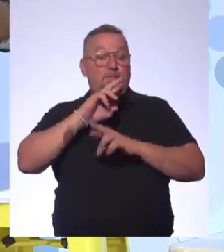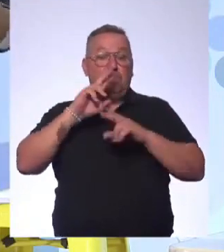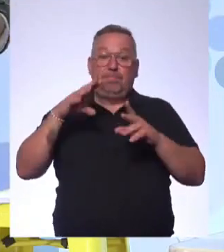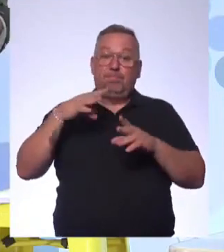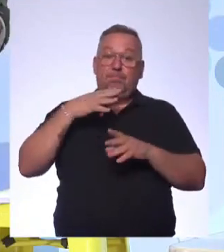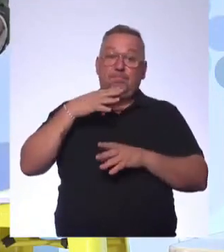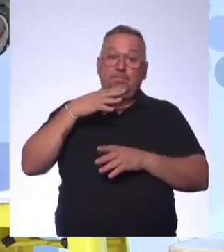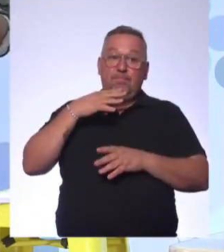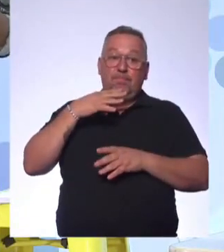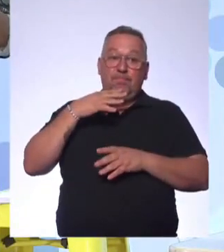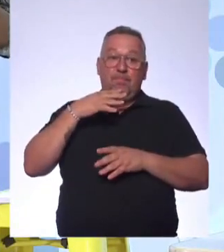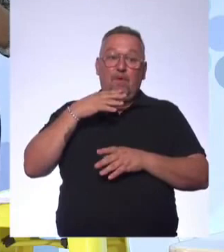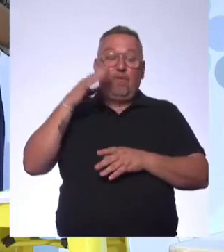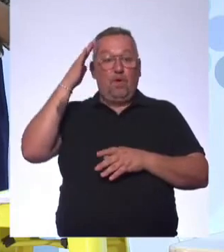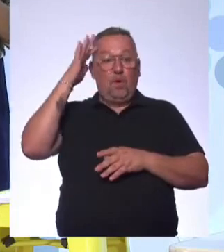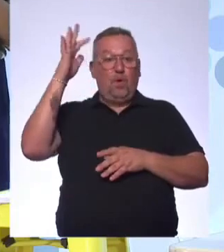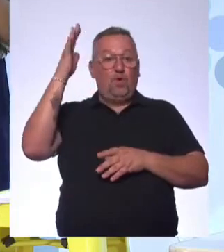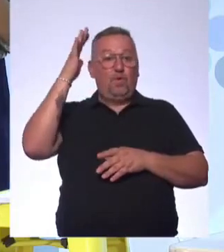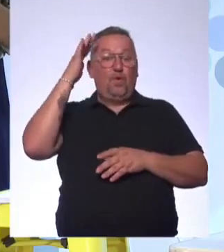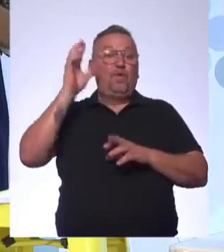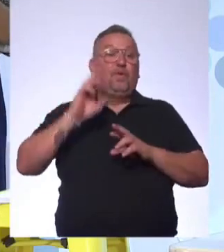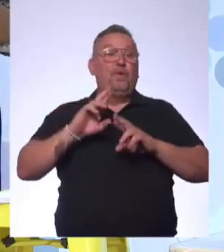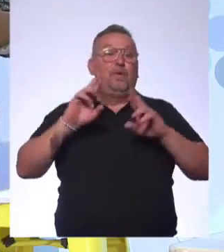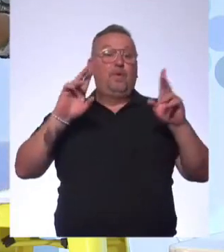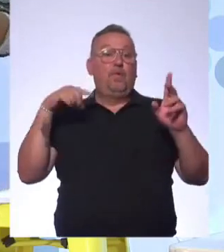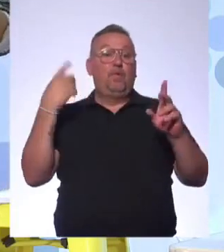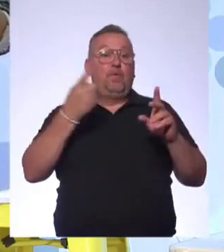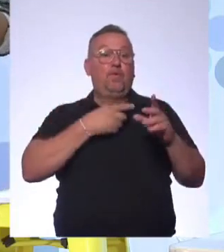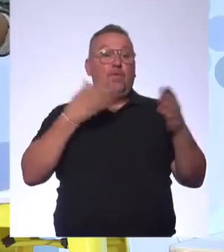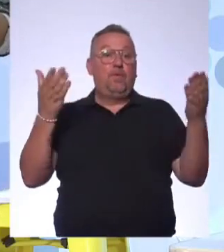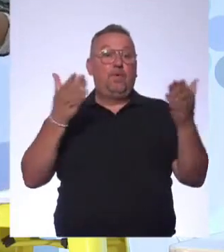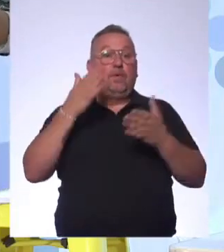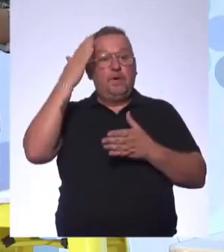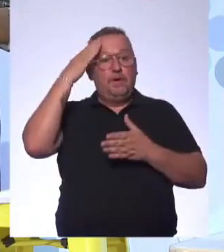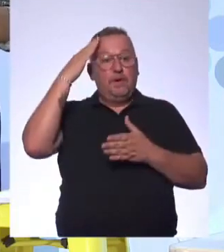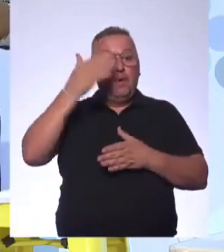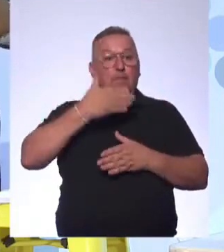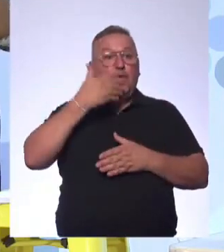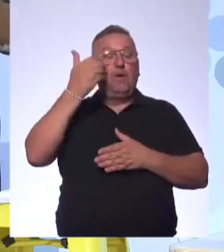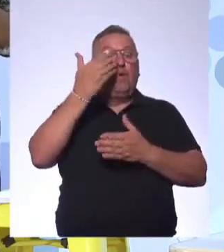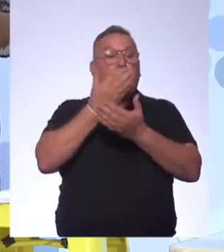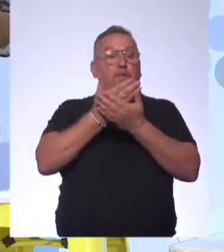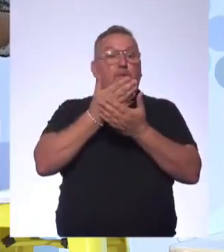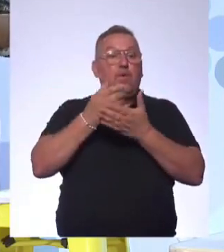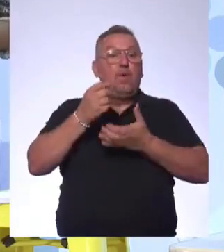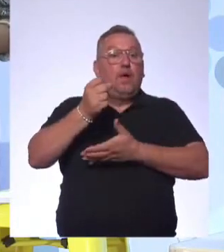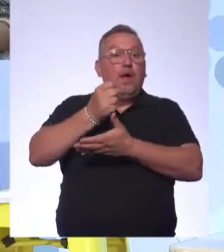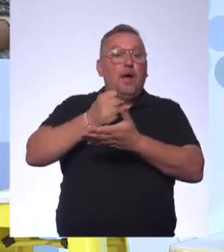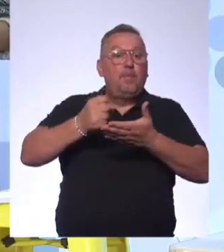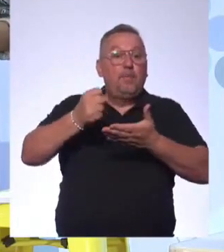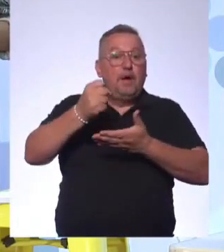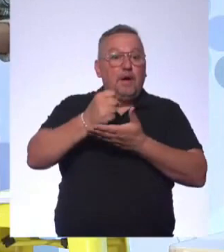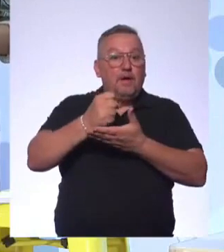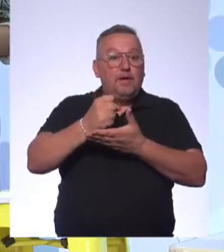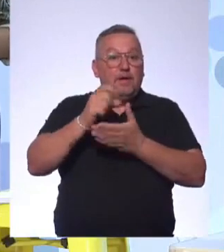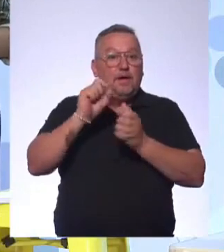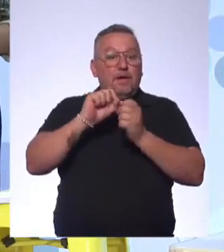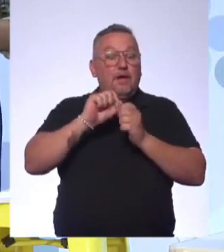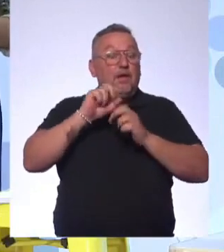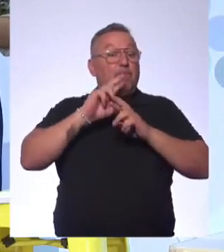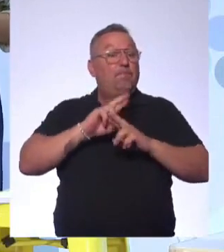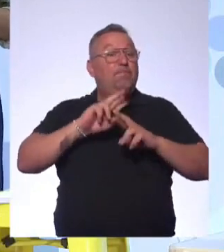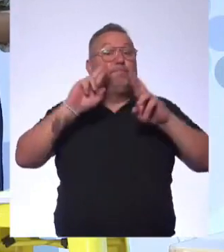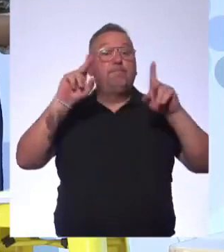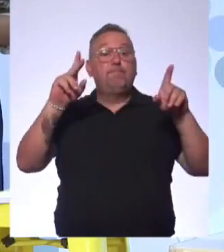diferente do conhecimento filosófico. O que nós vamos entender melhor nessa aula, quais são os fundamentos que diferenciam